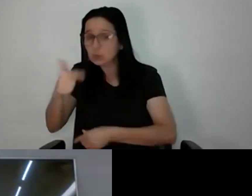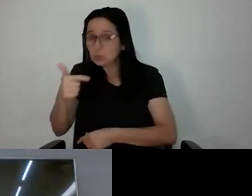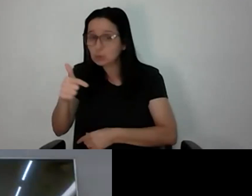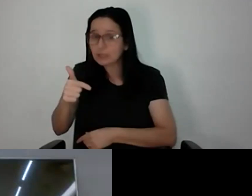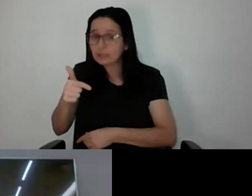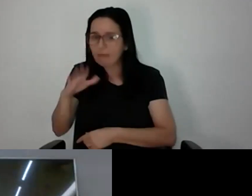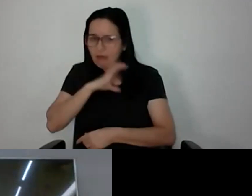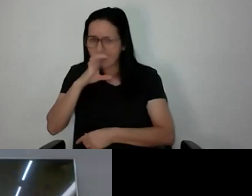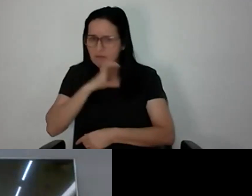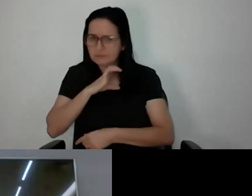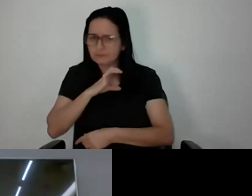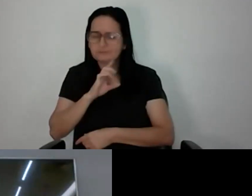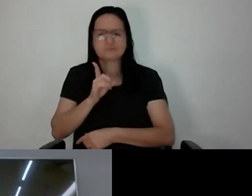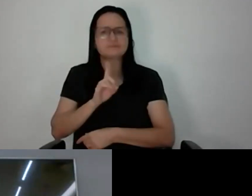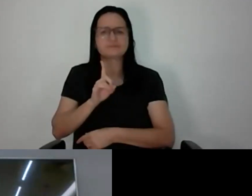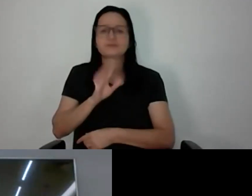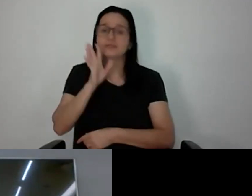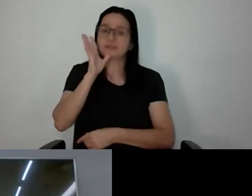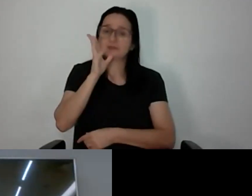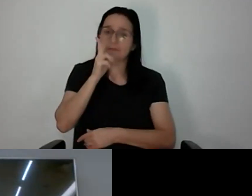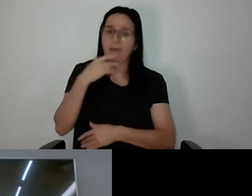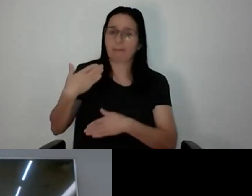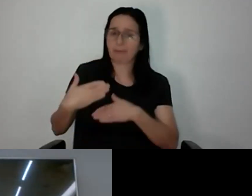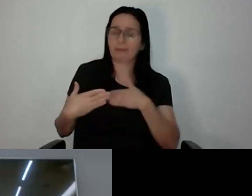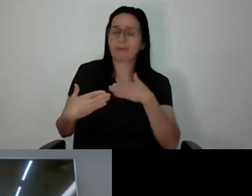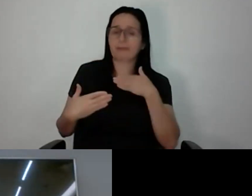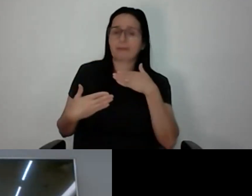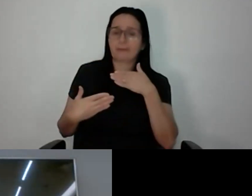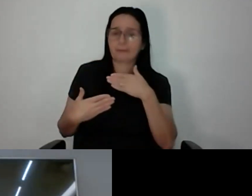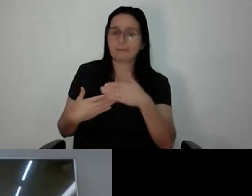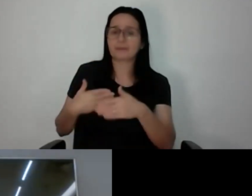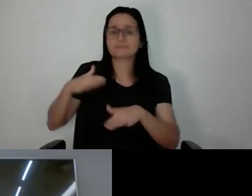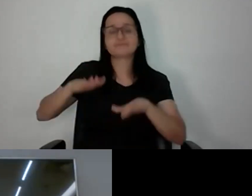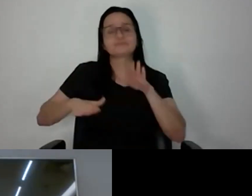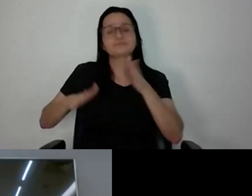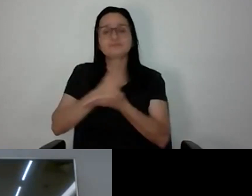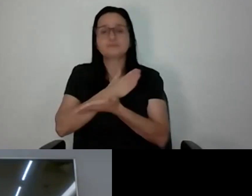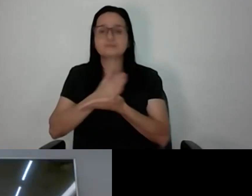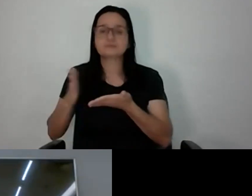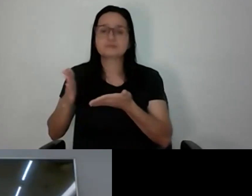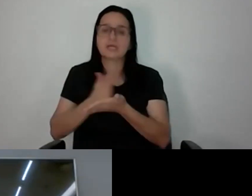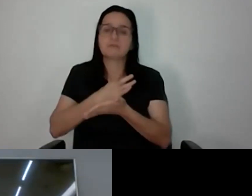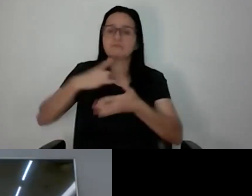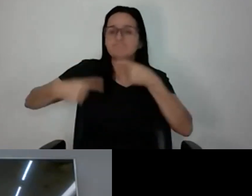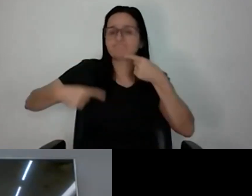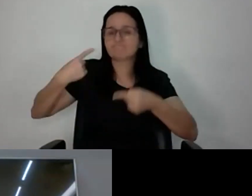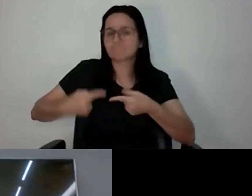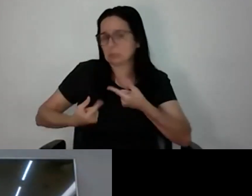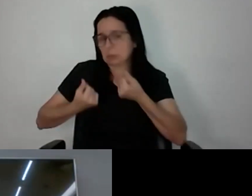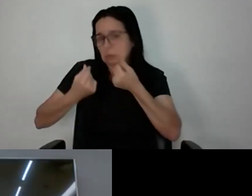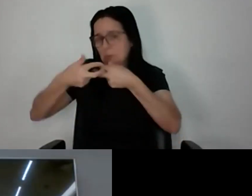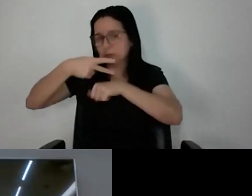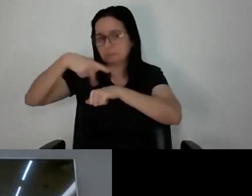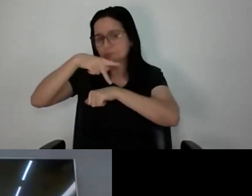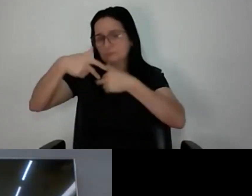Não vai acontecer da noite para o dia. É, isso vai demorar, depende também de um contexto econômico-político de cada país. É, então, também